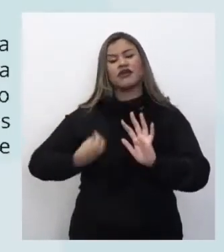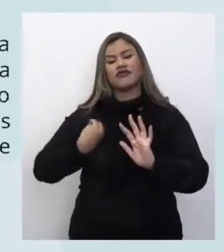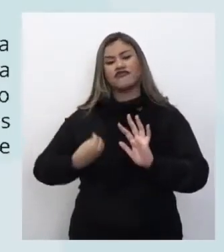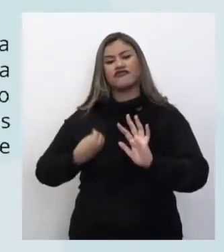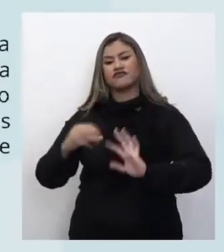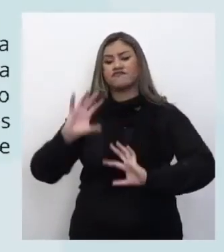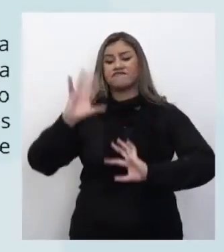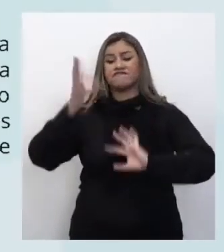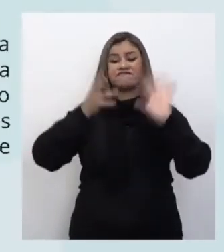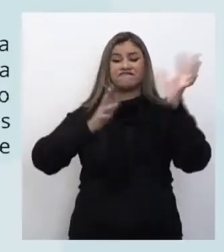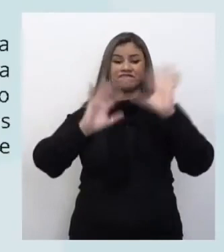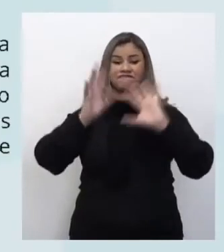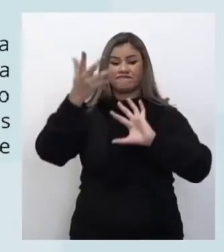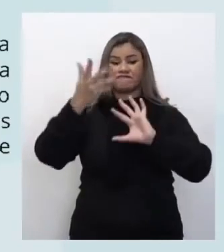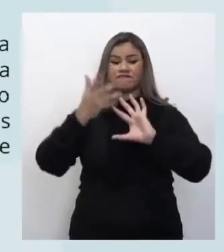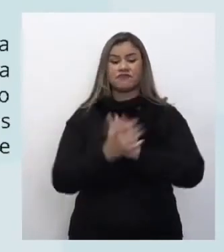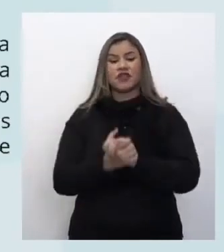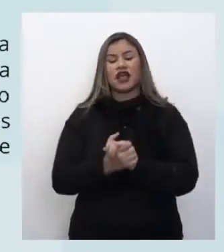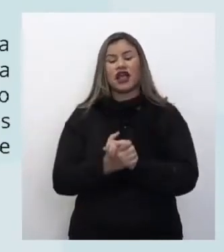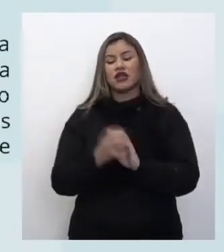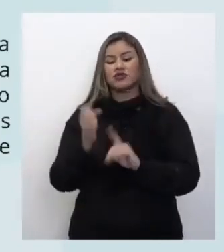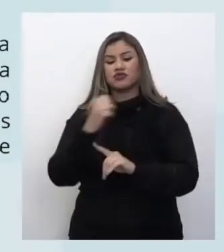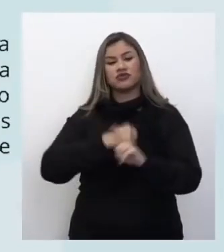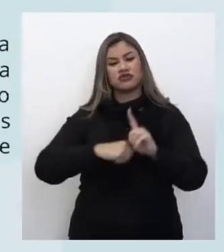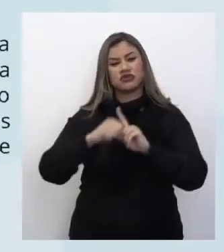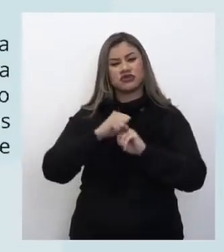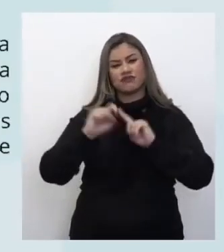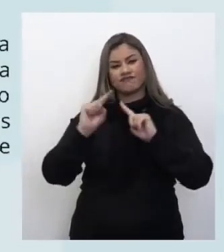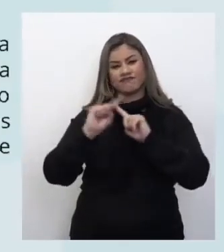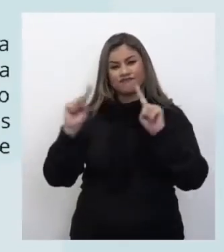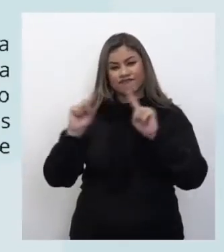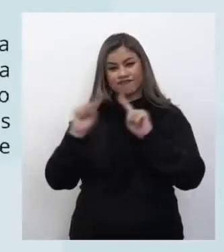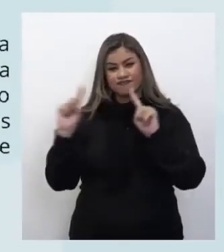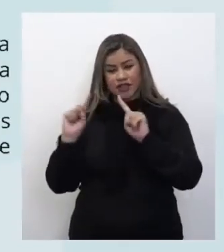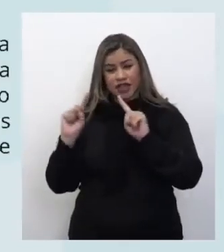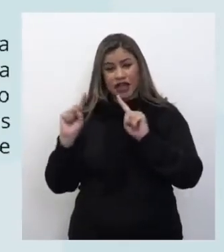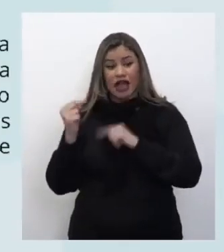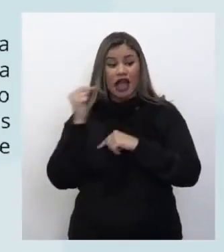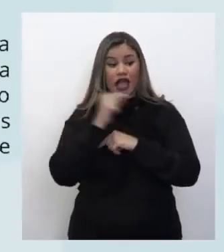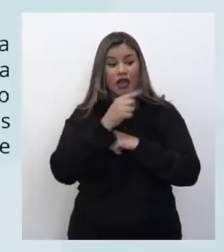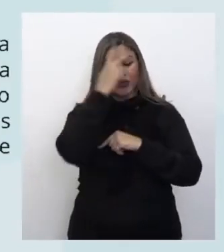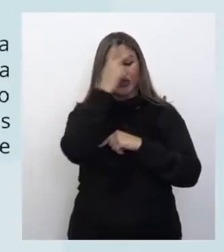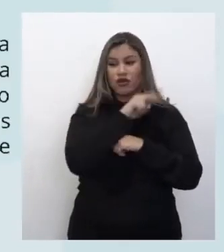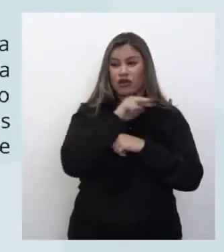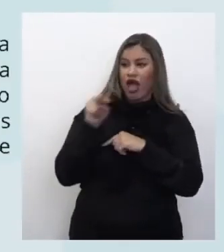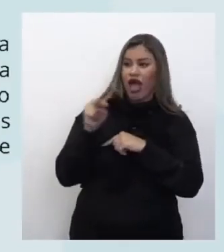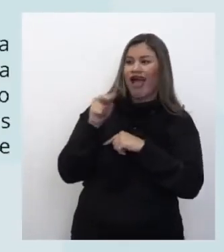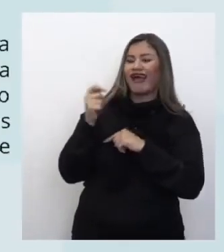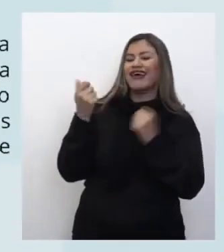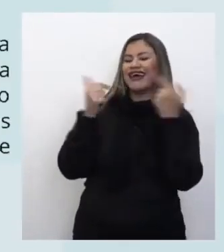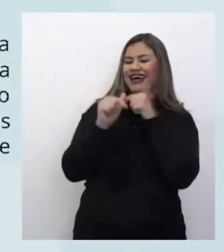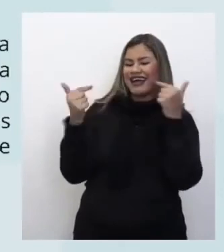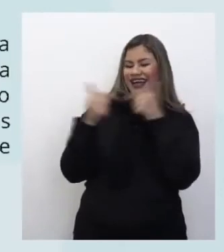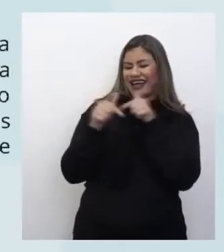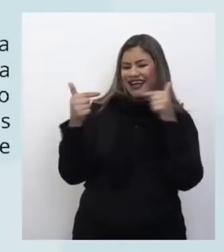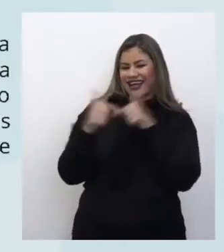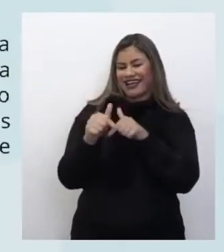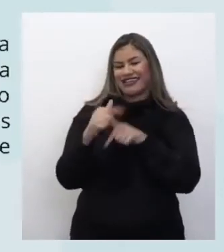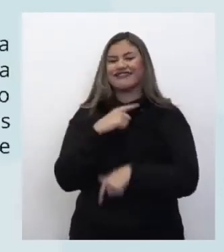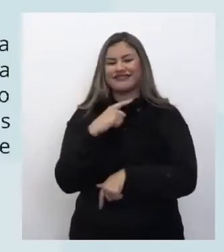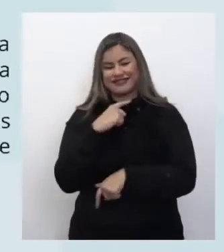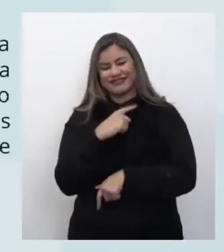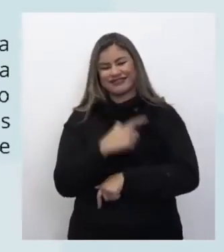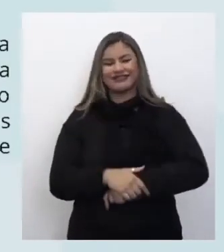costuma passar, visando criticar a sociedade e provocar o riso da audiência. São peças bem engraçadas, mas bem cômicas, bem caricatas,